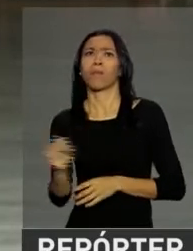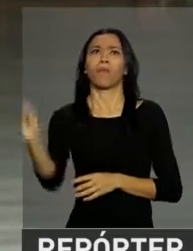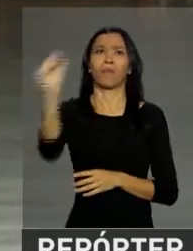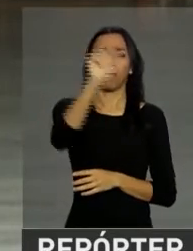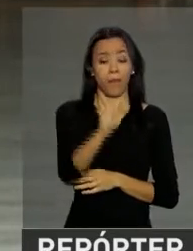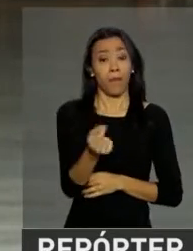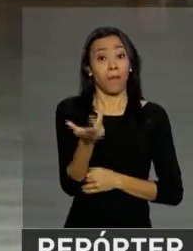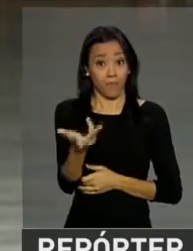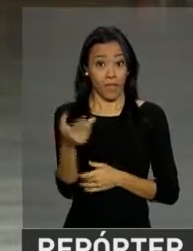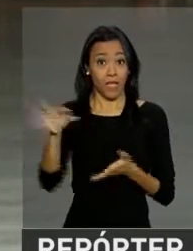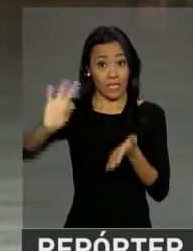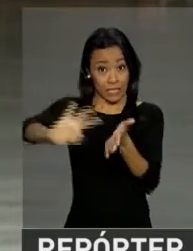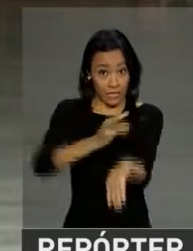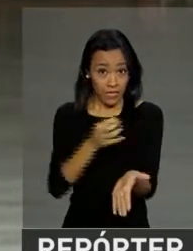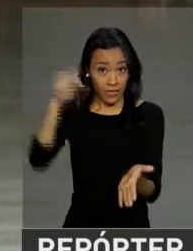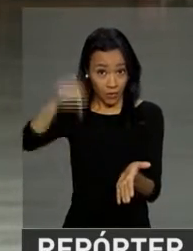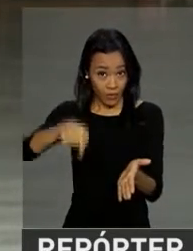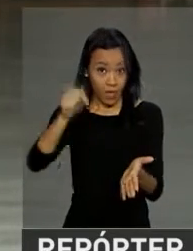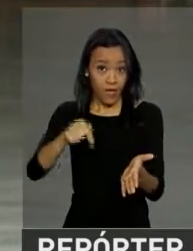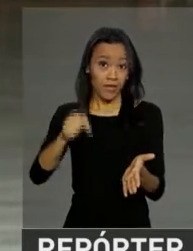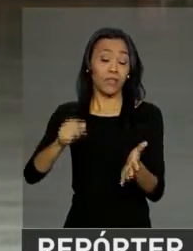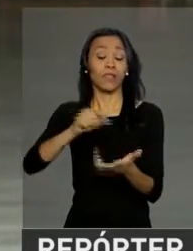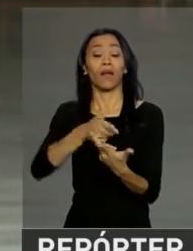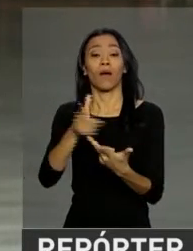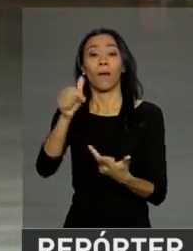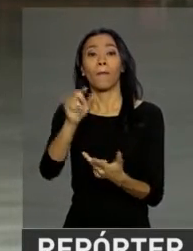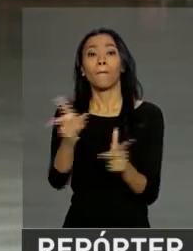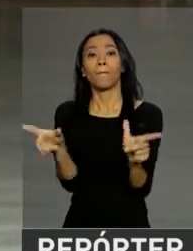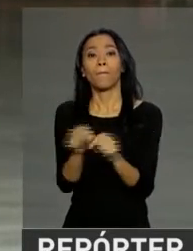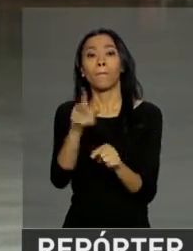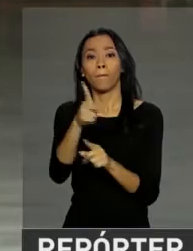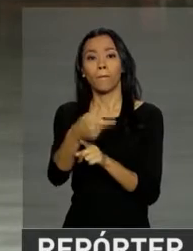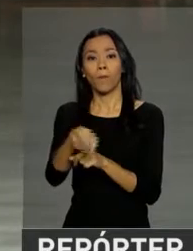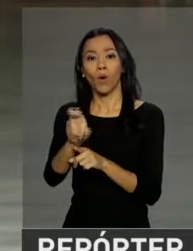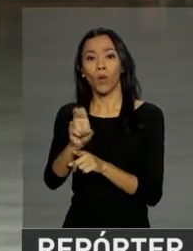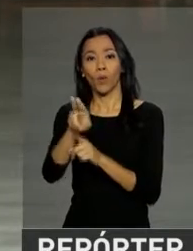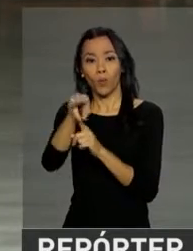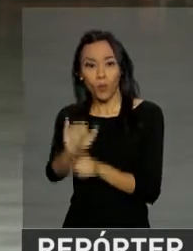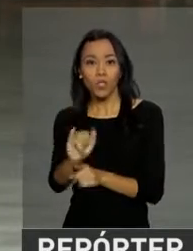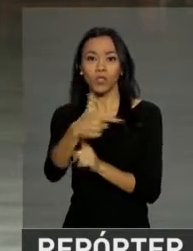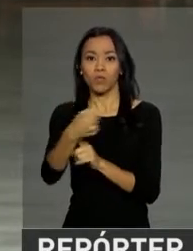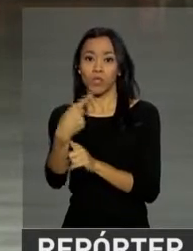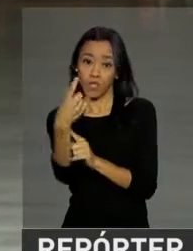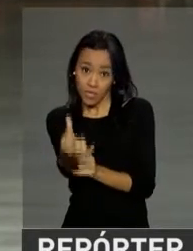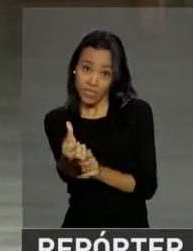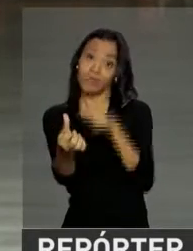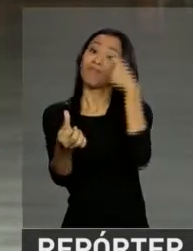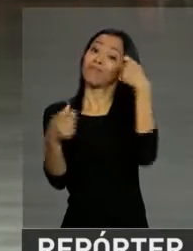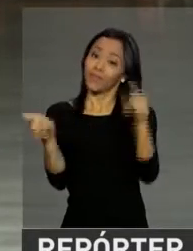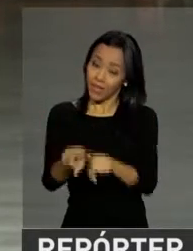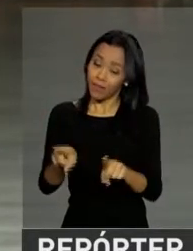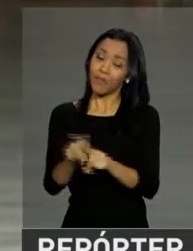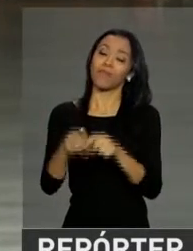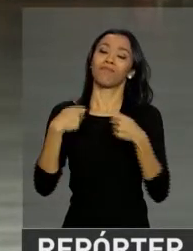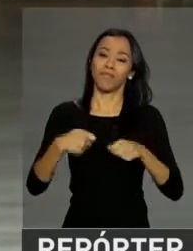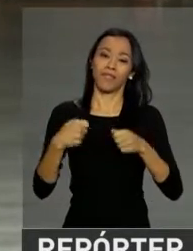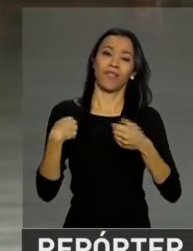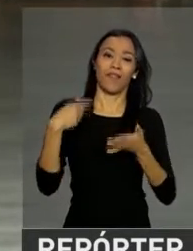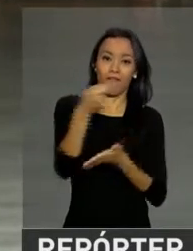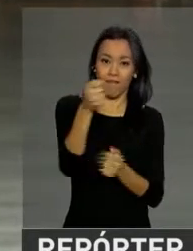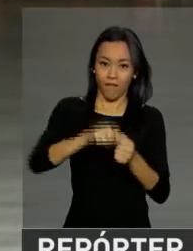nesta segunda edição do prouni de 2016 o candidato deve ter participado também do enem de